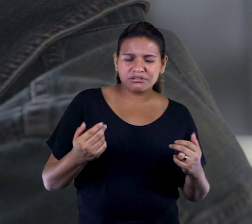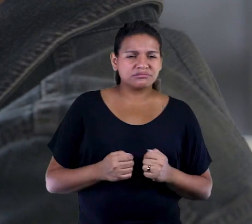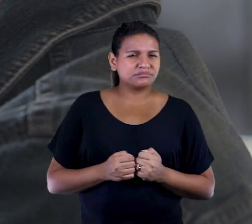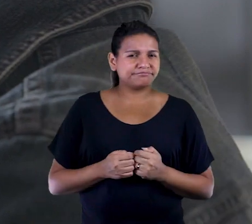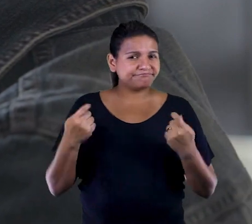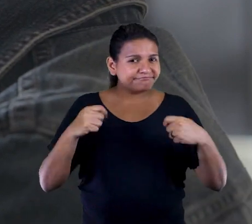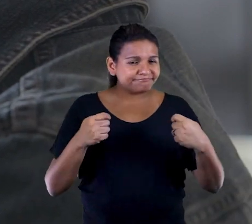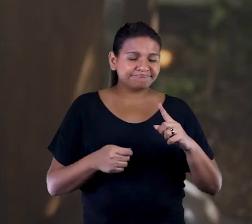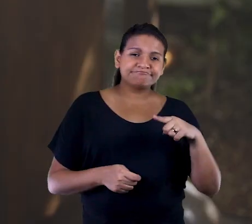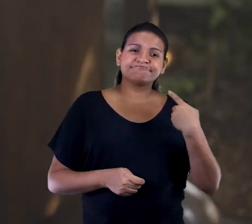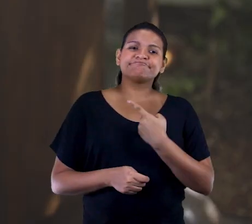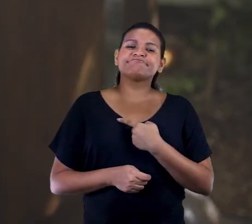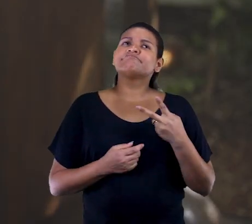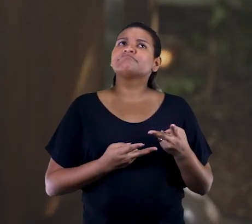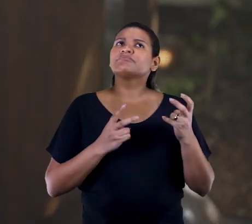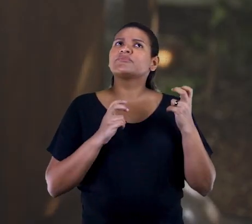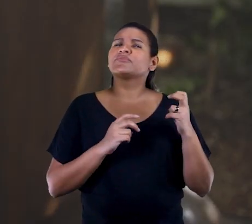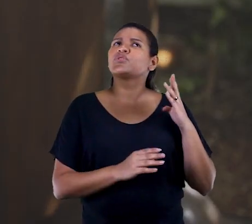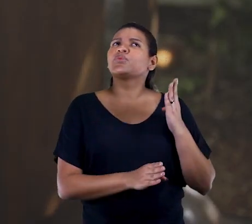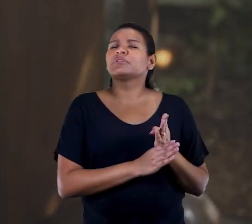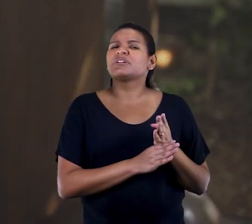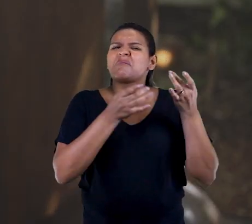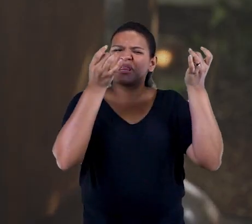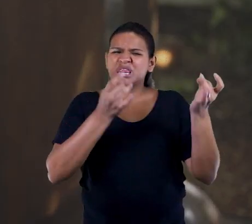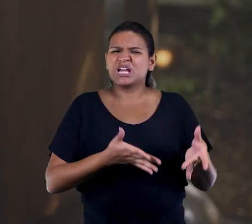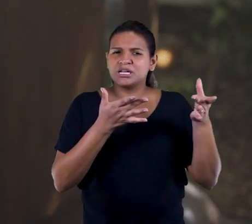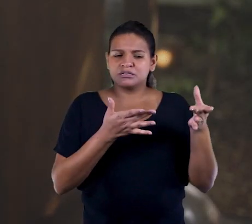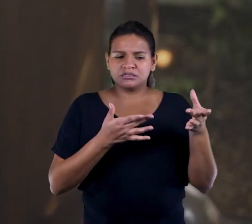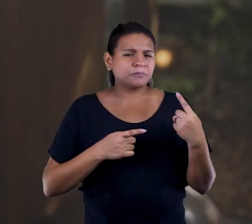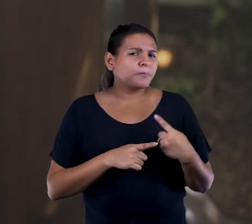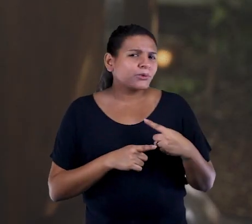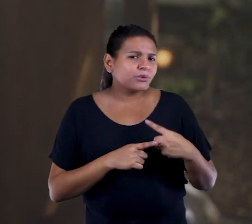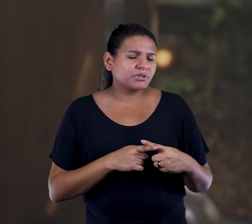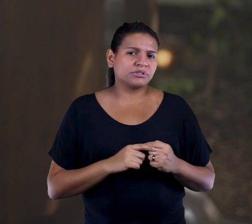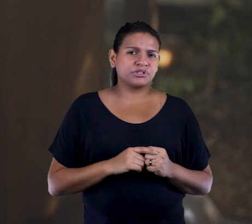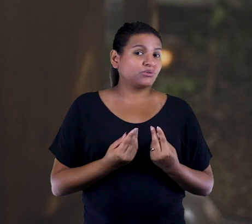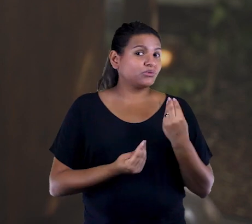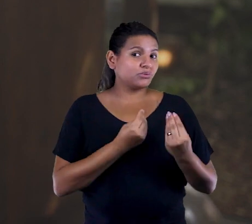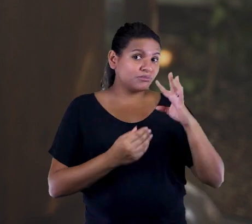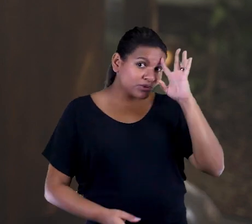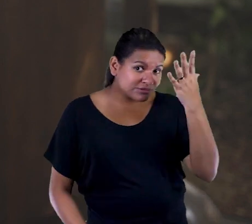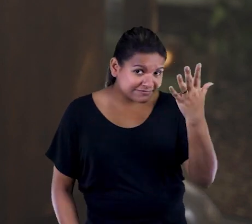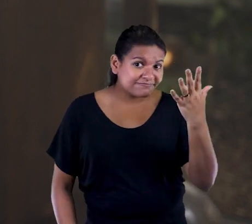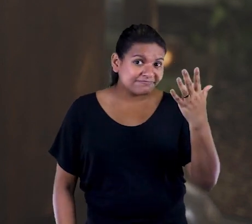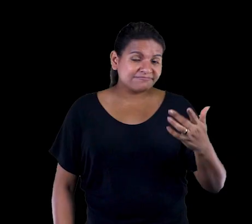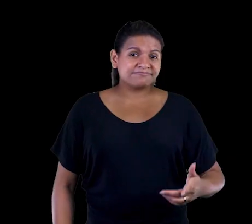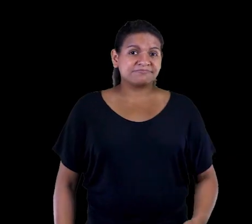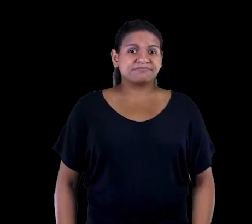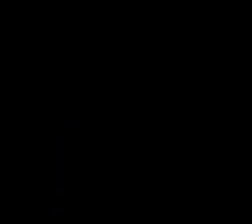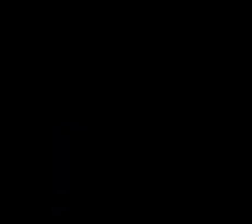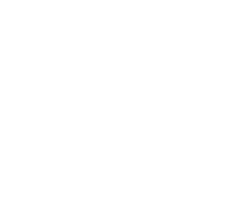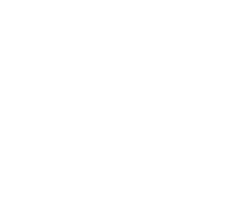gente descobrir qual é a causa do abandono, qual é a solução para o abandono de animais.